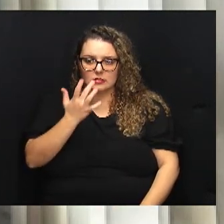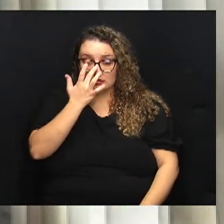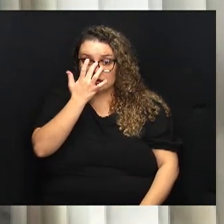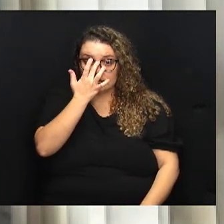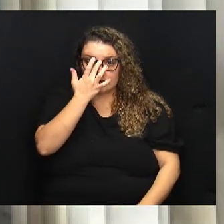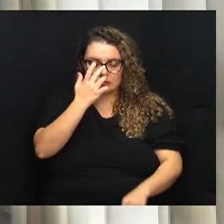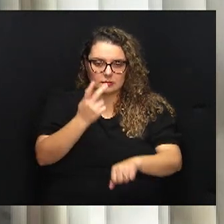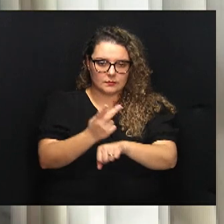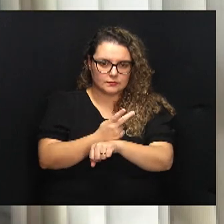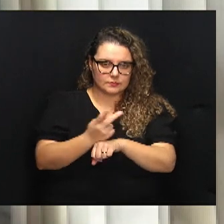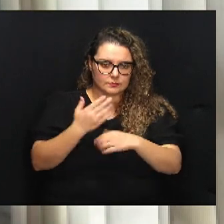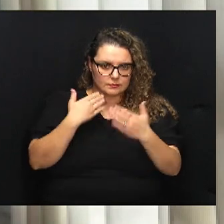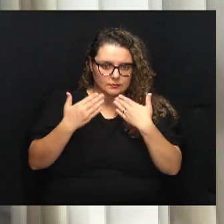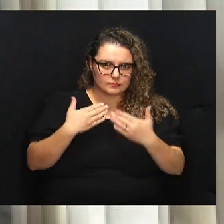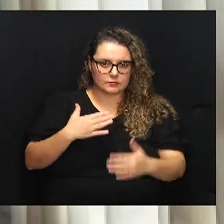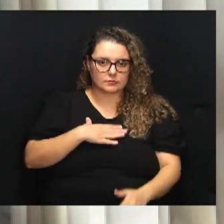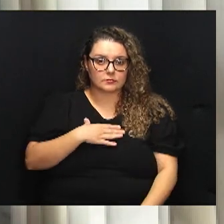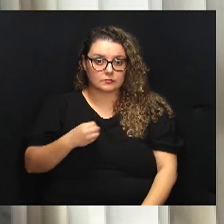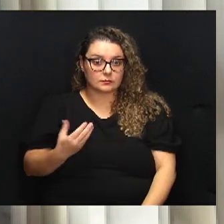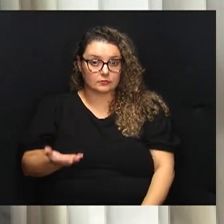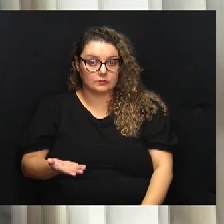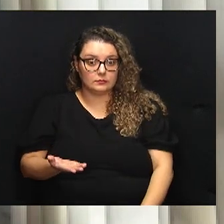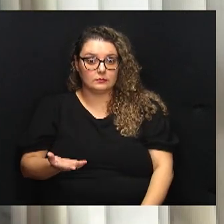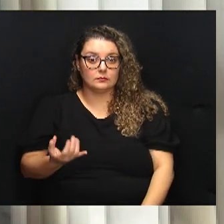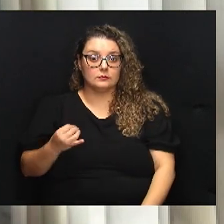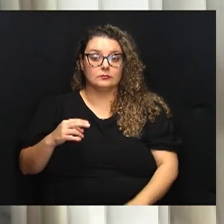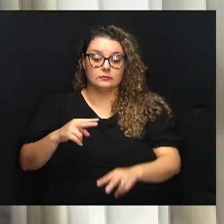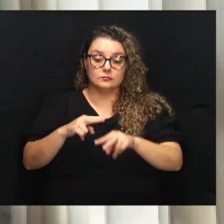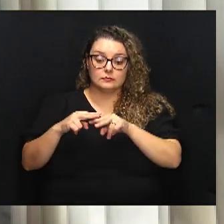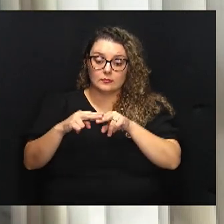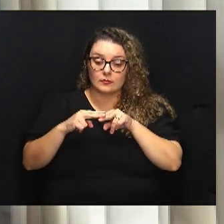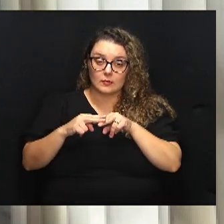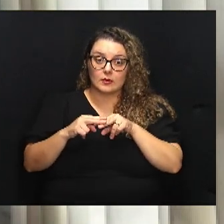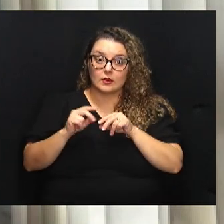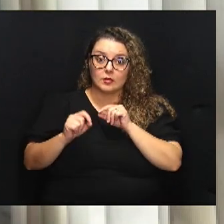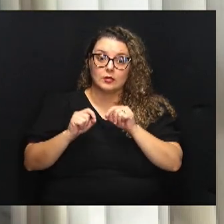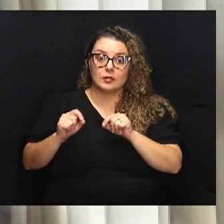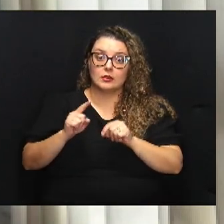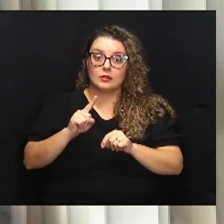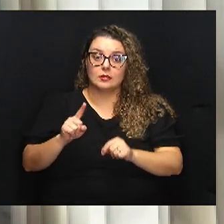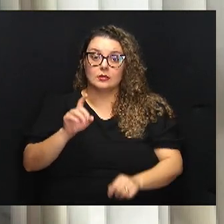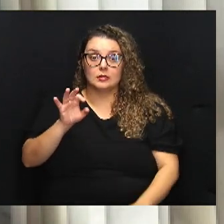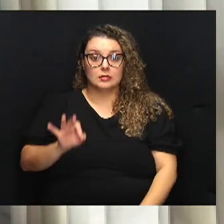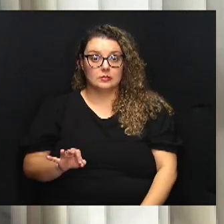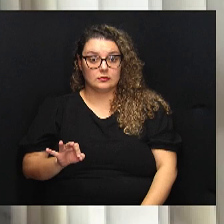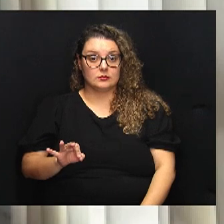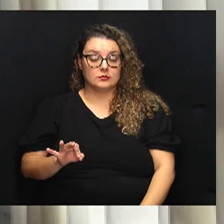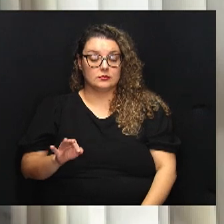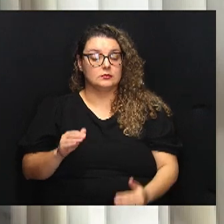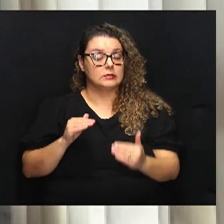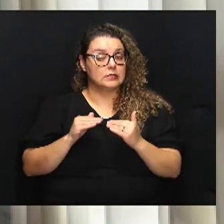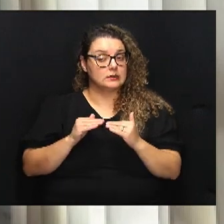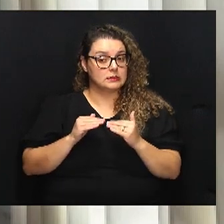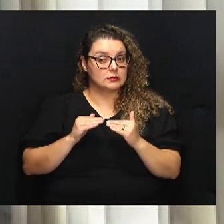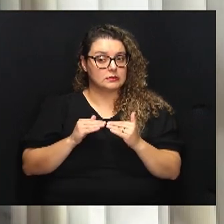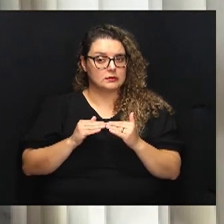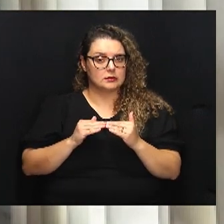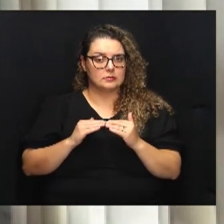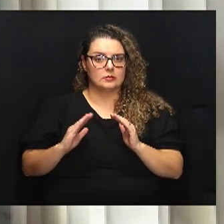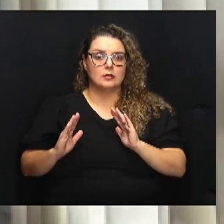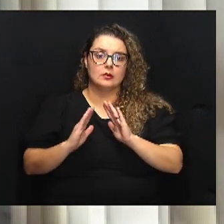procura conversar com seu filho se você verificar algo que não está a contento mediante